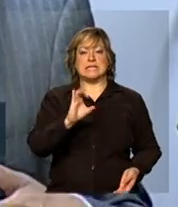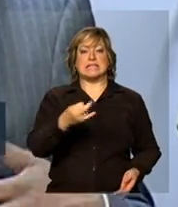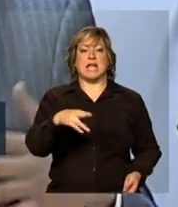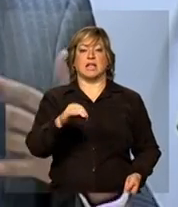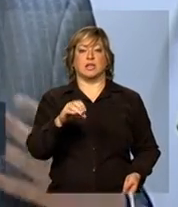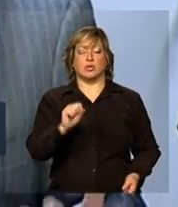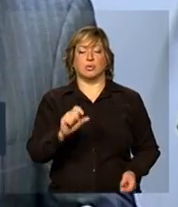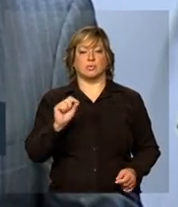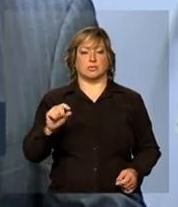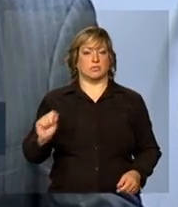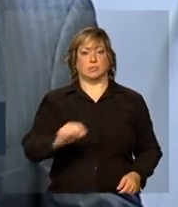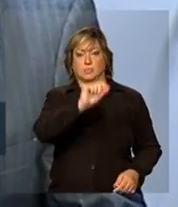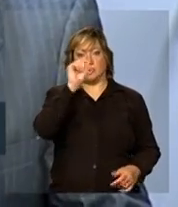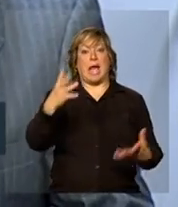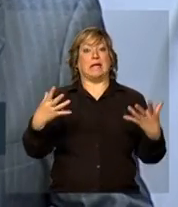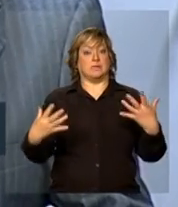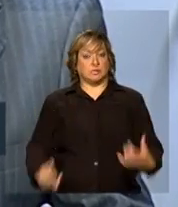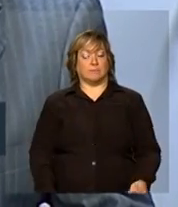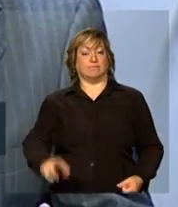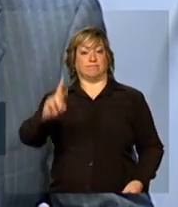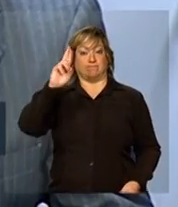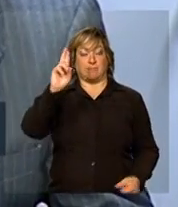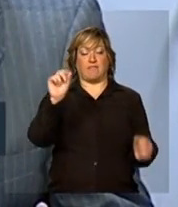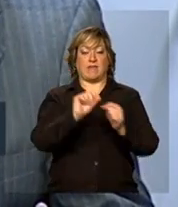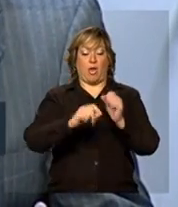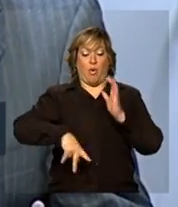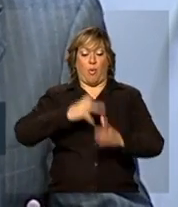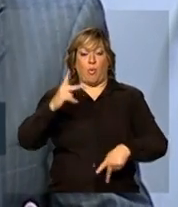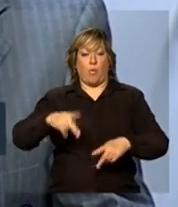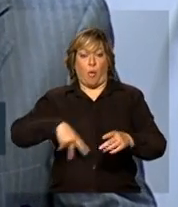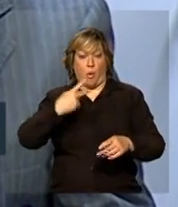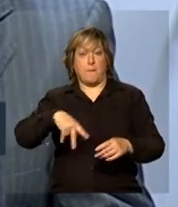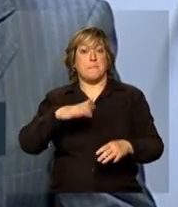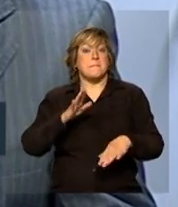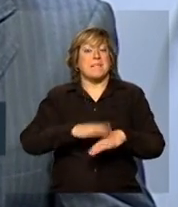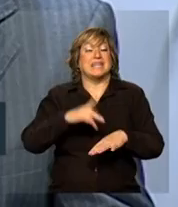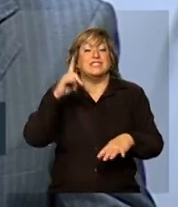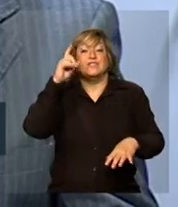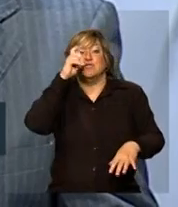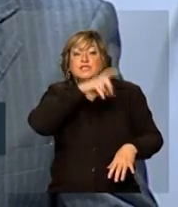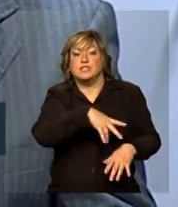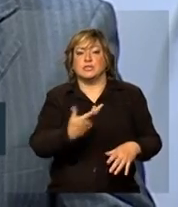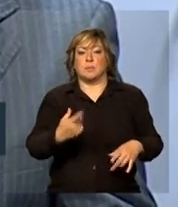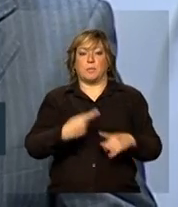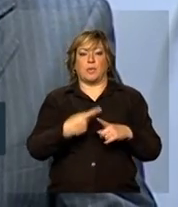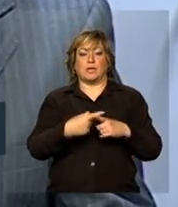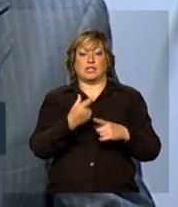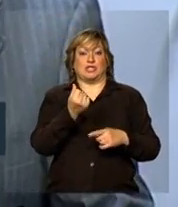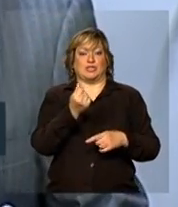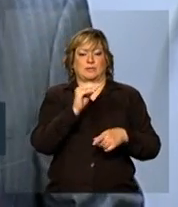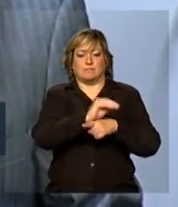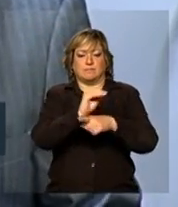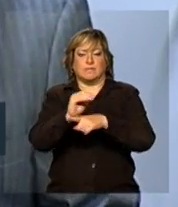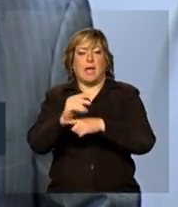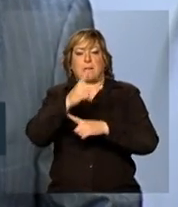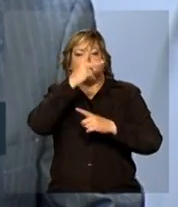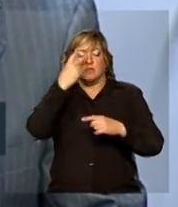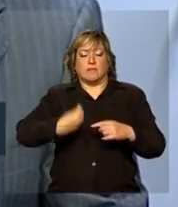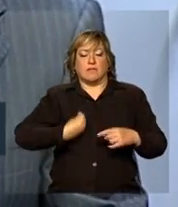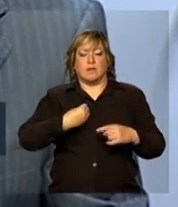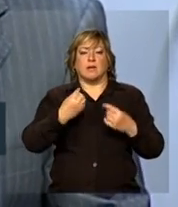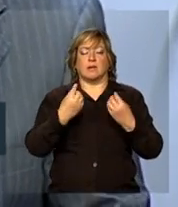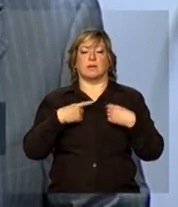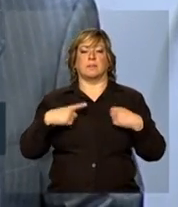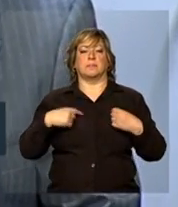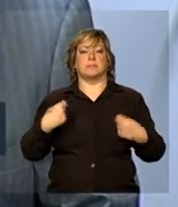que assumem o desafio de fazer os transplantes mais complexos, porque tem mais custos de manutenção da vida desse paciente, ou seja,